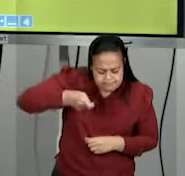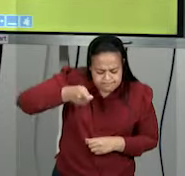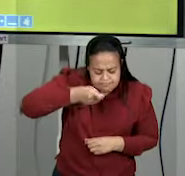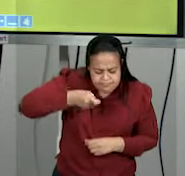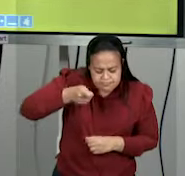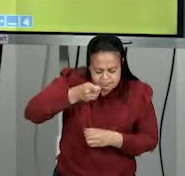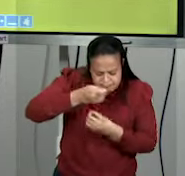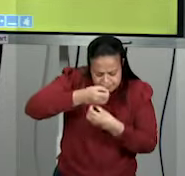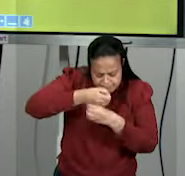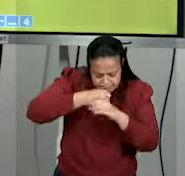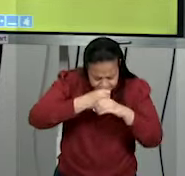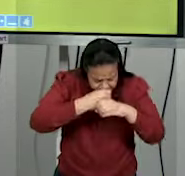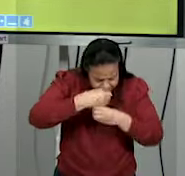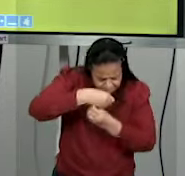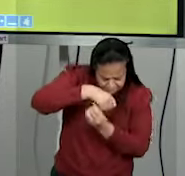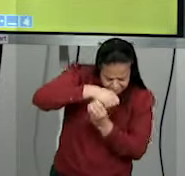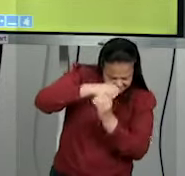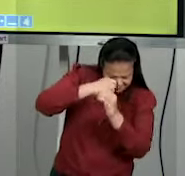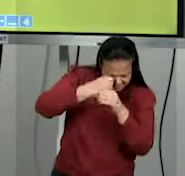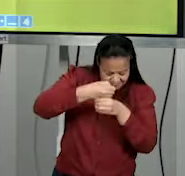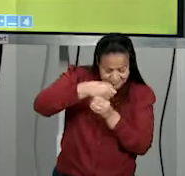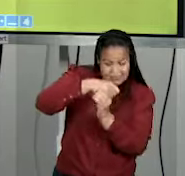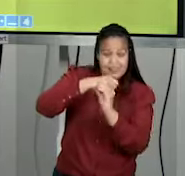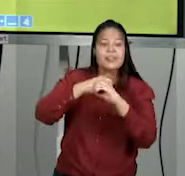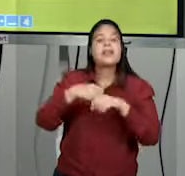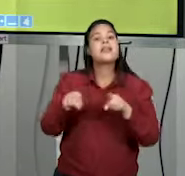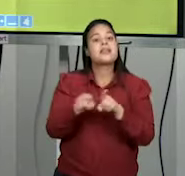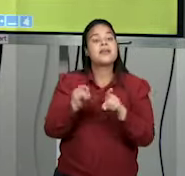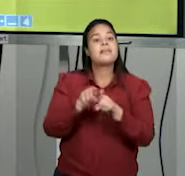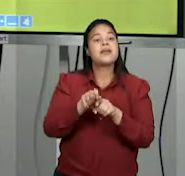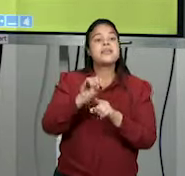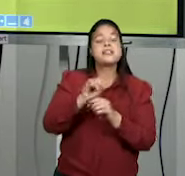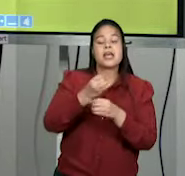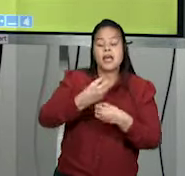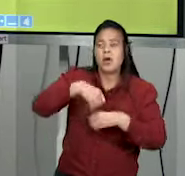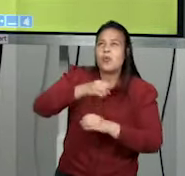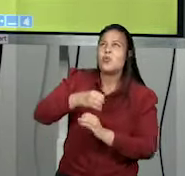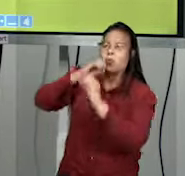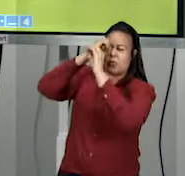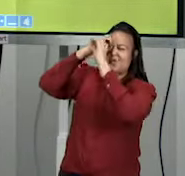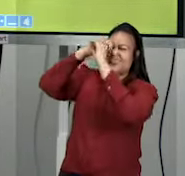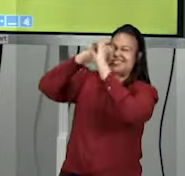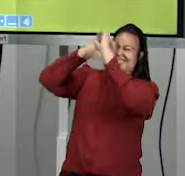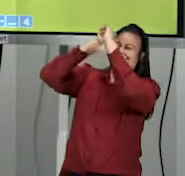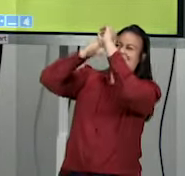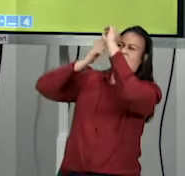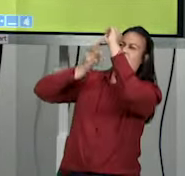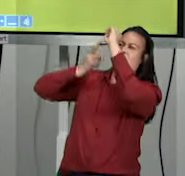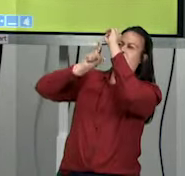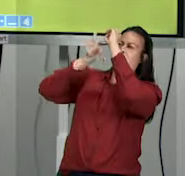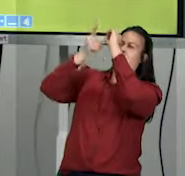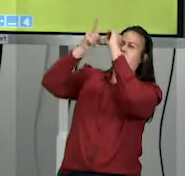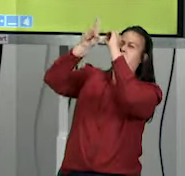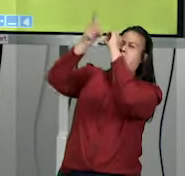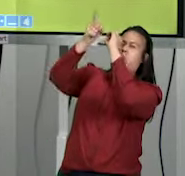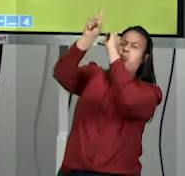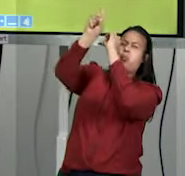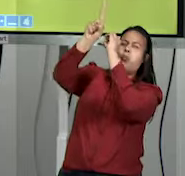são instrumentos para a gente enxergar o que está bem distante de nós, como os astros,